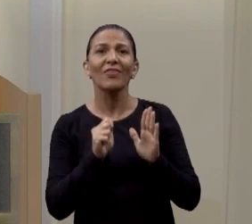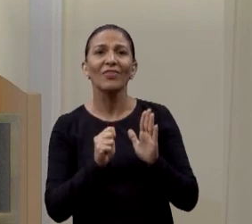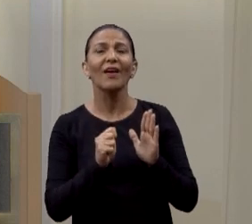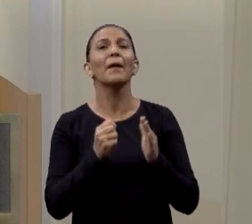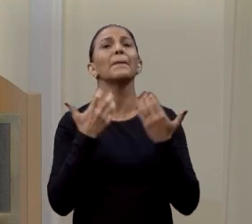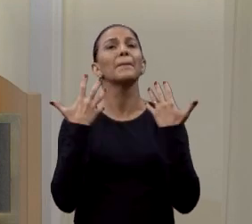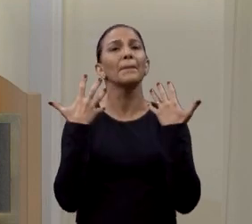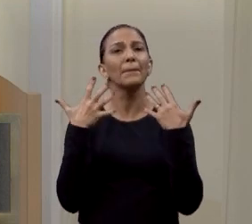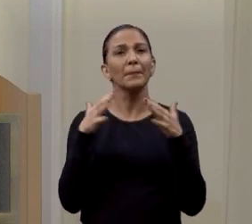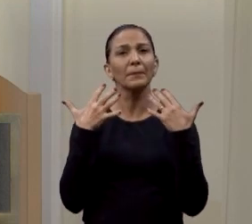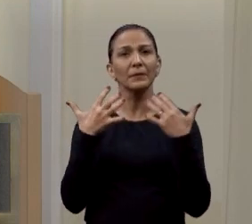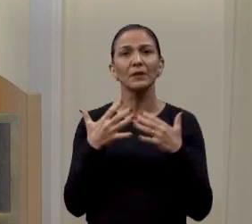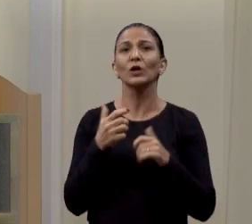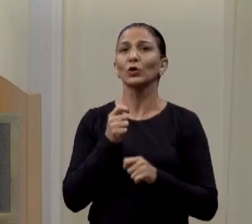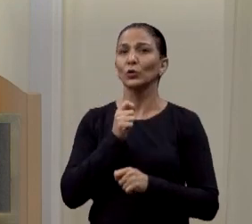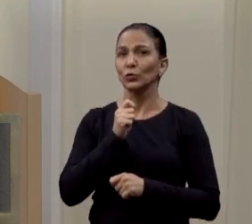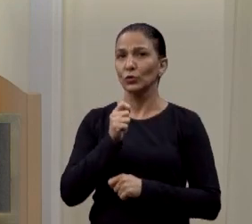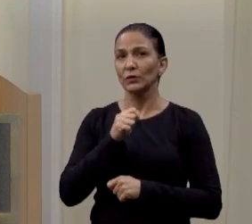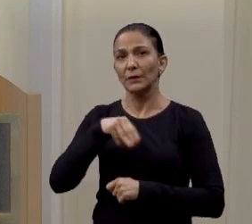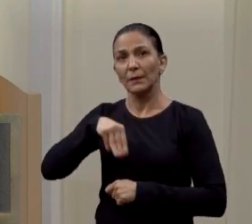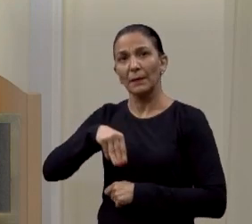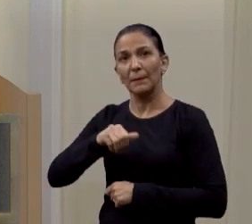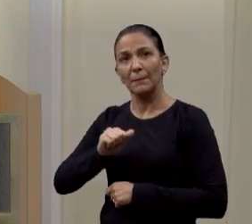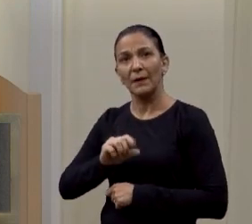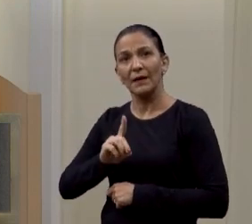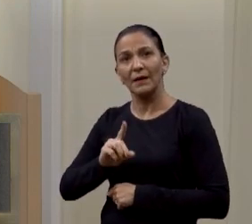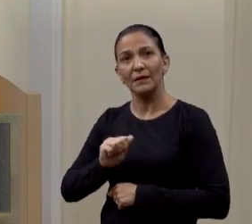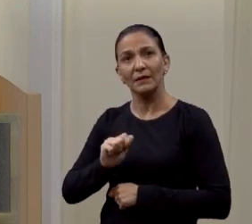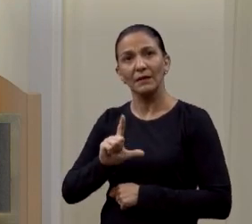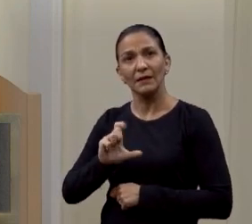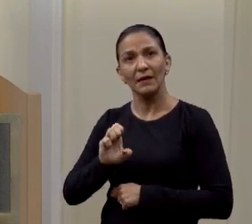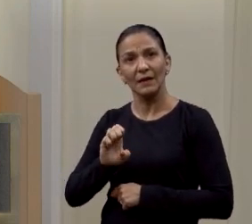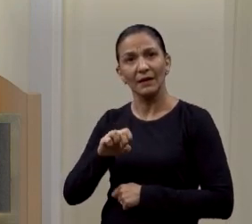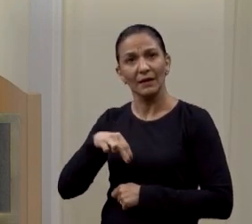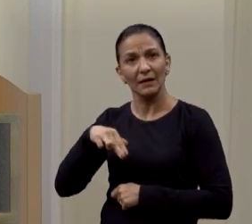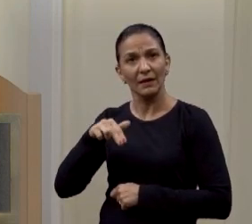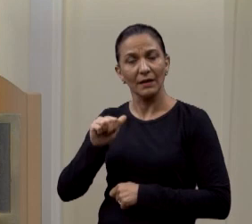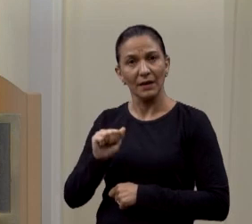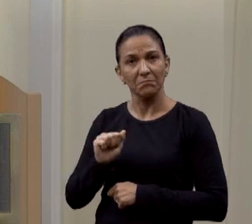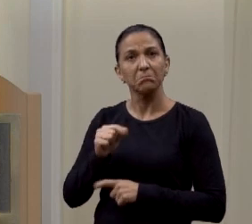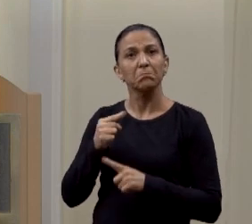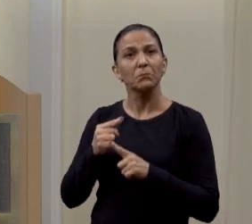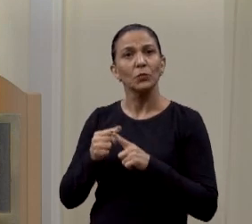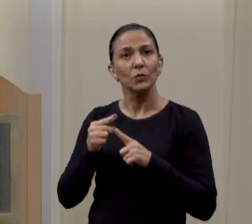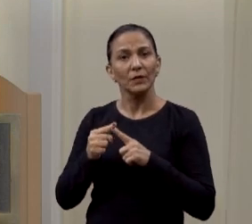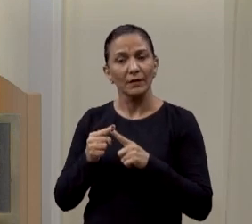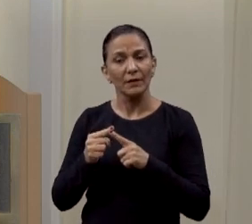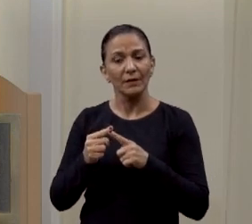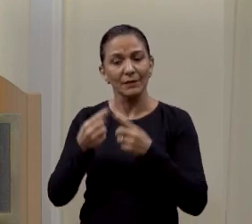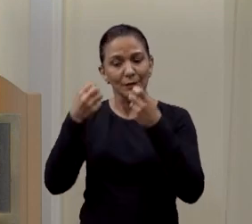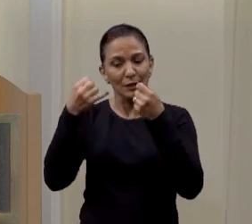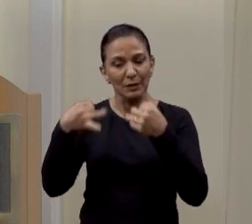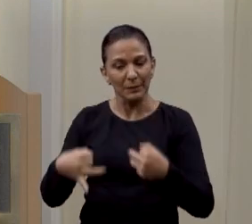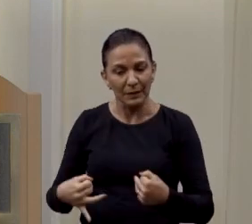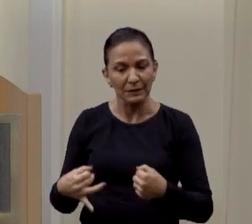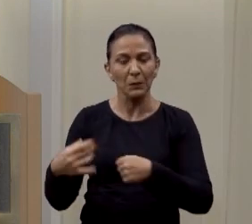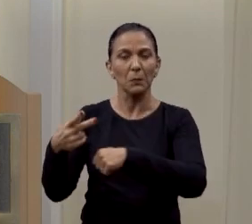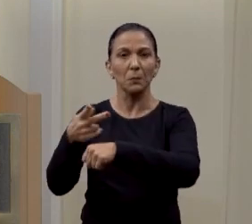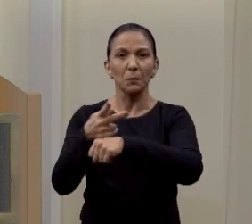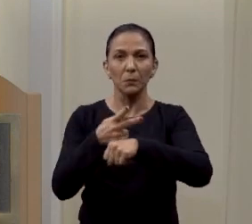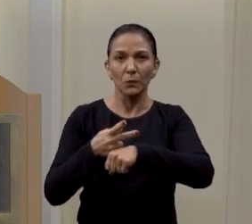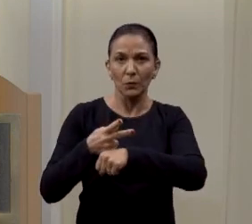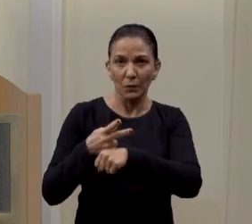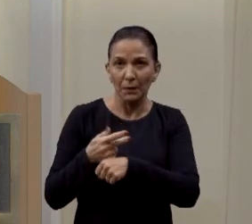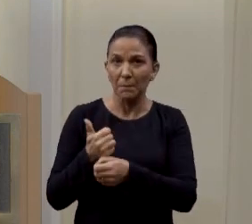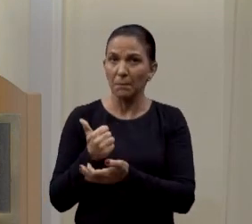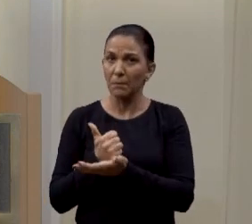de congratulações ao jornalista José Carlos Madalena por buscar esclarecer no correto exercício de sua profissão